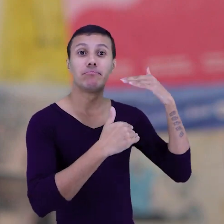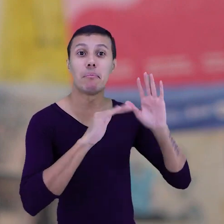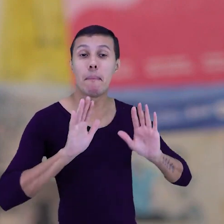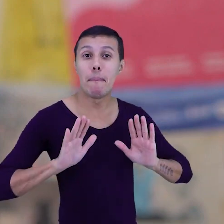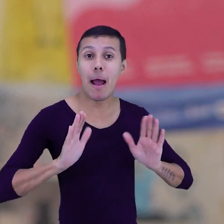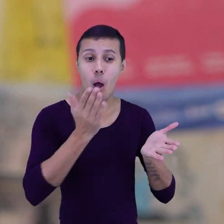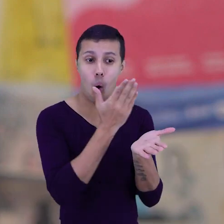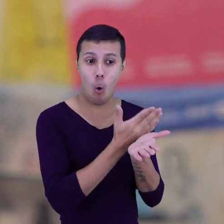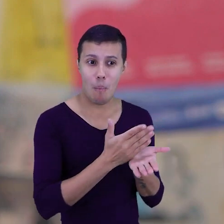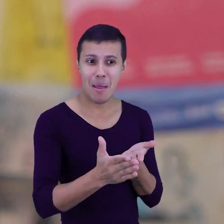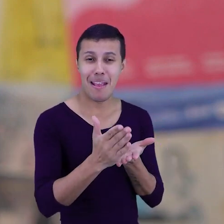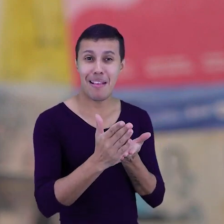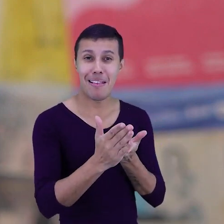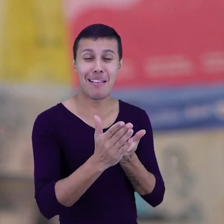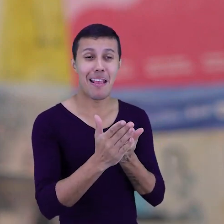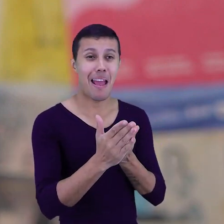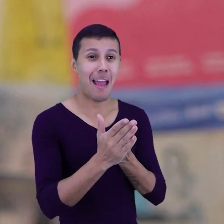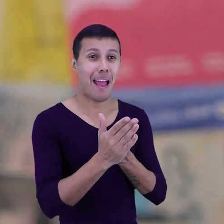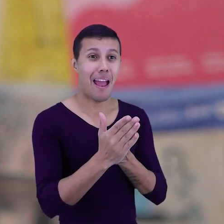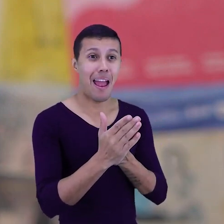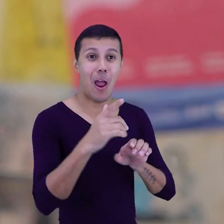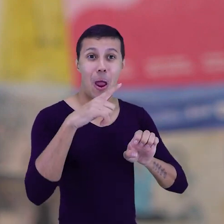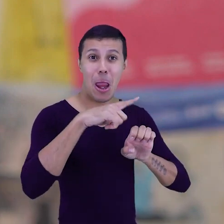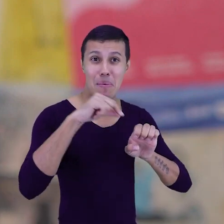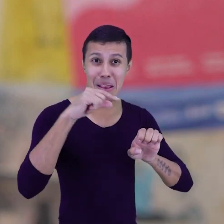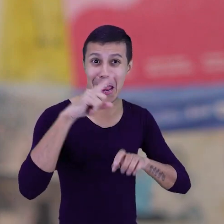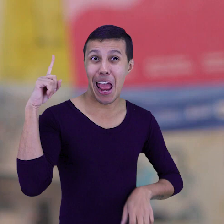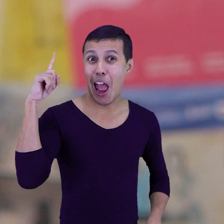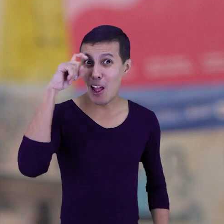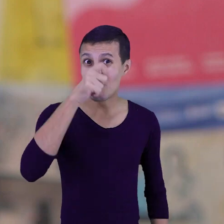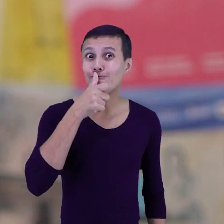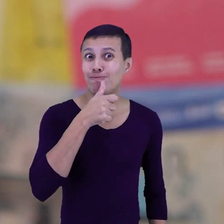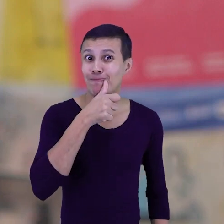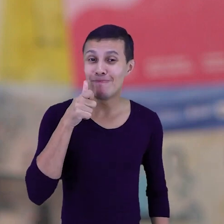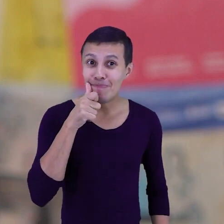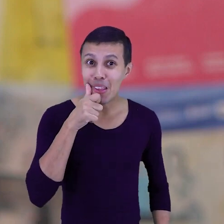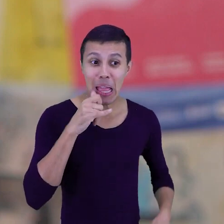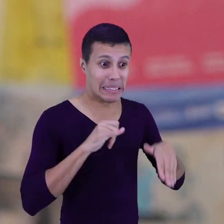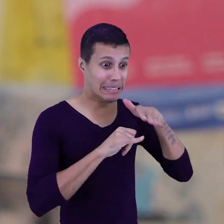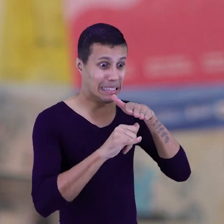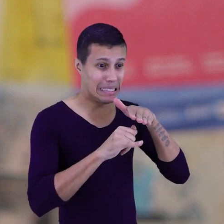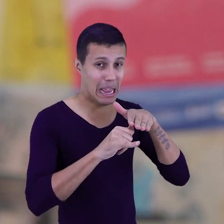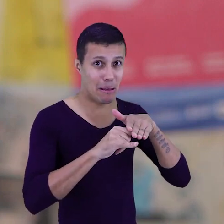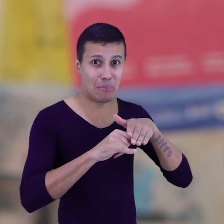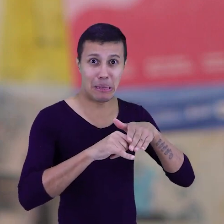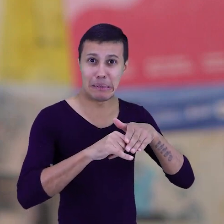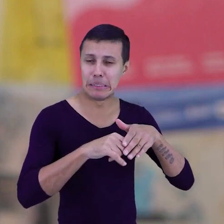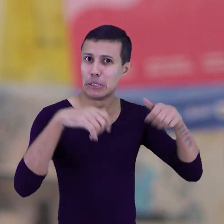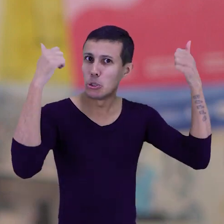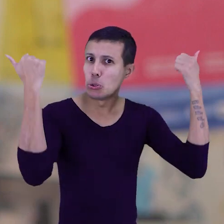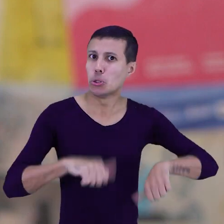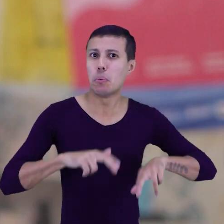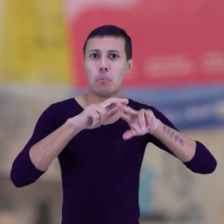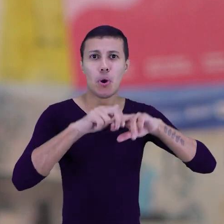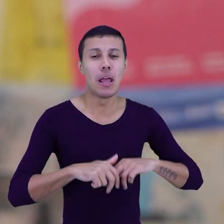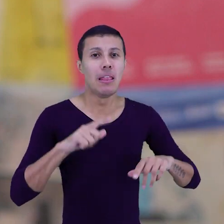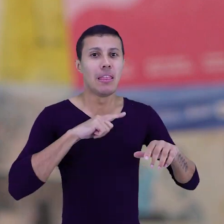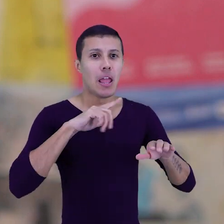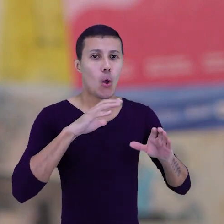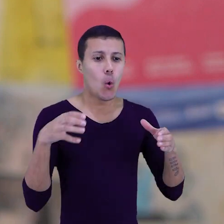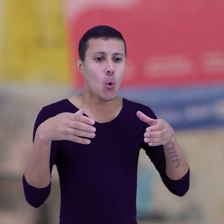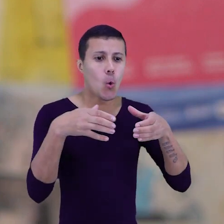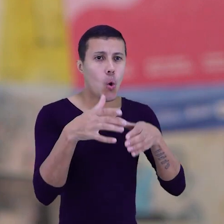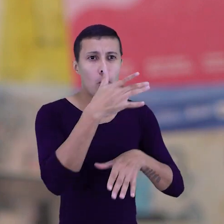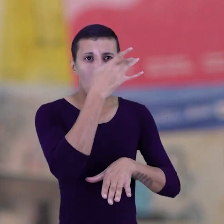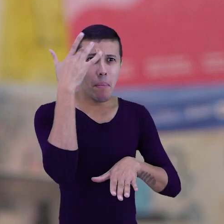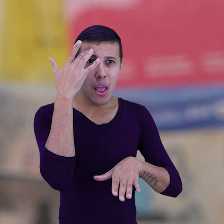também. Mas começar um empreendimento já é difícil, começar uma startup é mais difícil ainda. Então, quando você tem uma